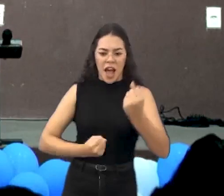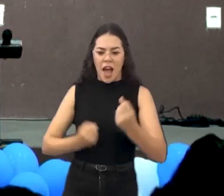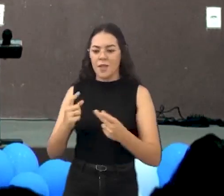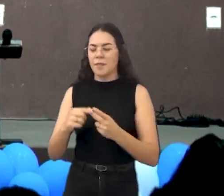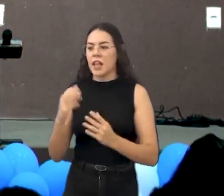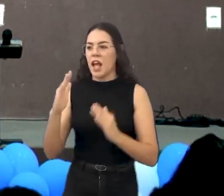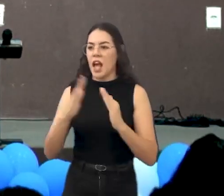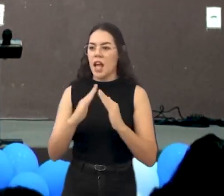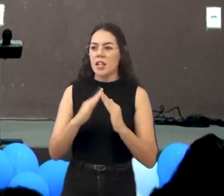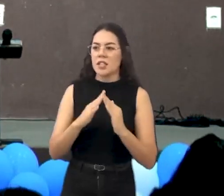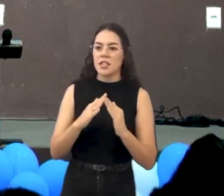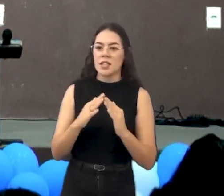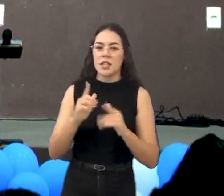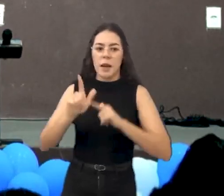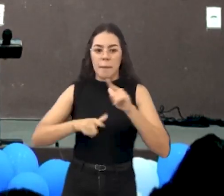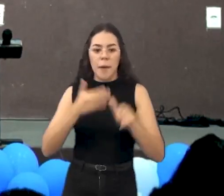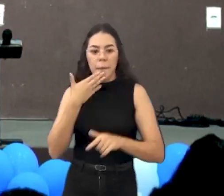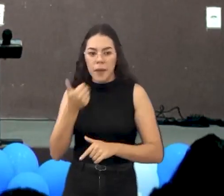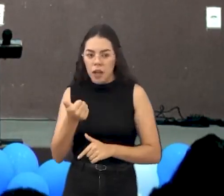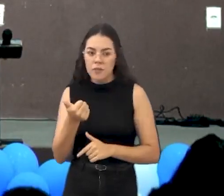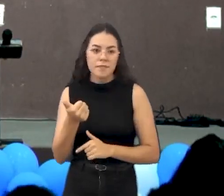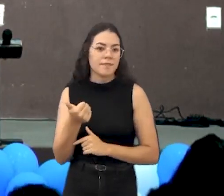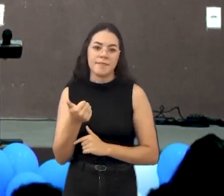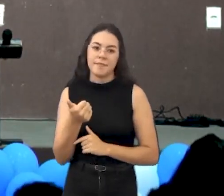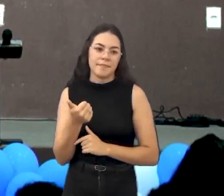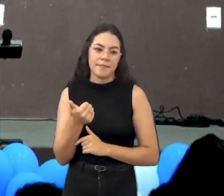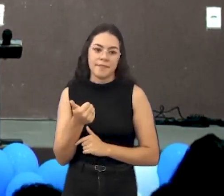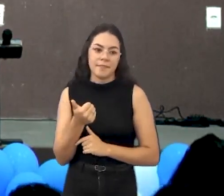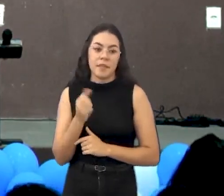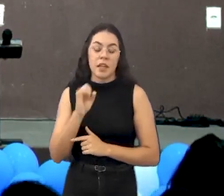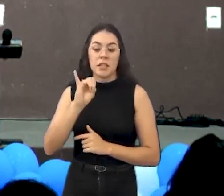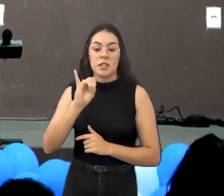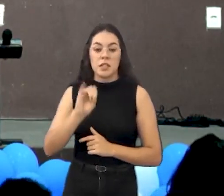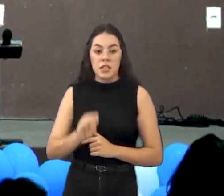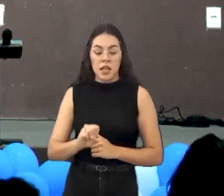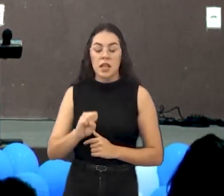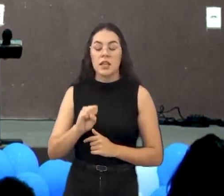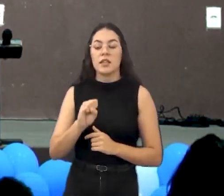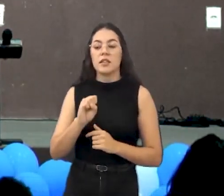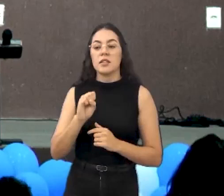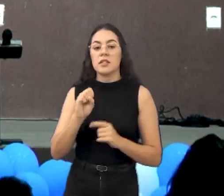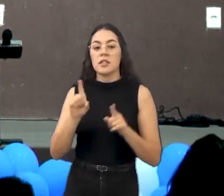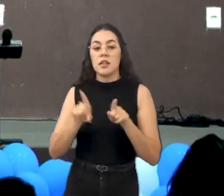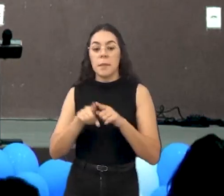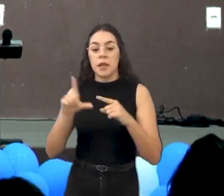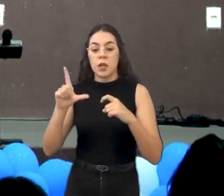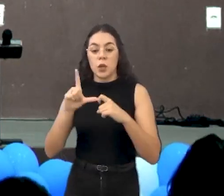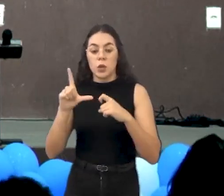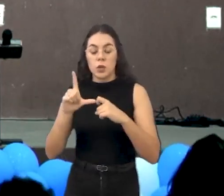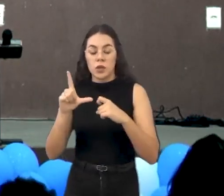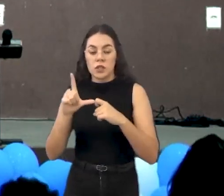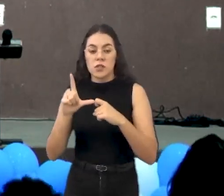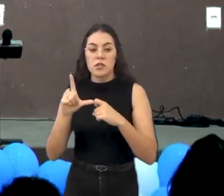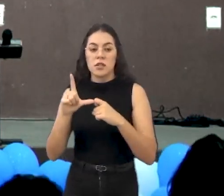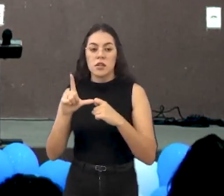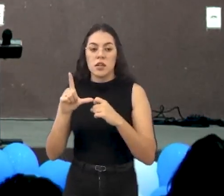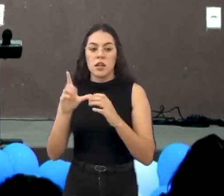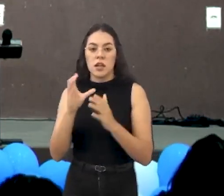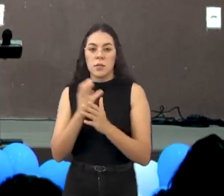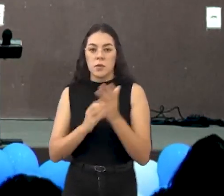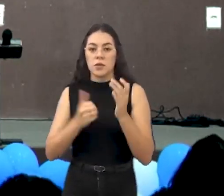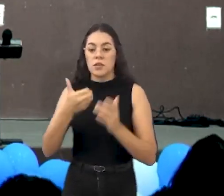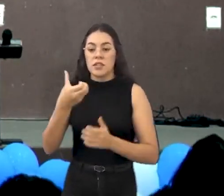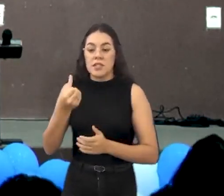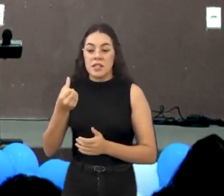Não. Isaías 61, 1-3 e Lucas 4, do 16 a 21,